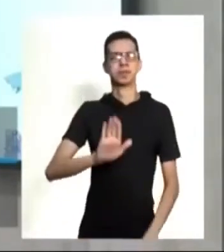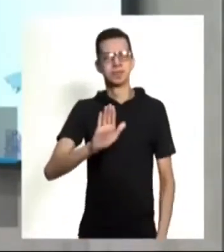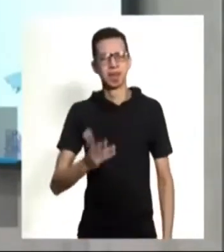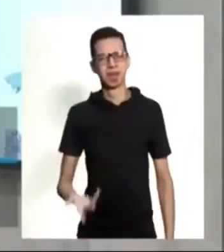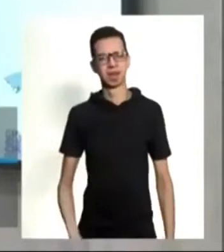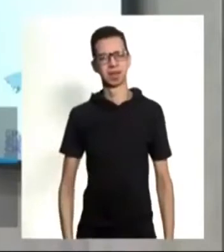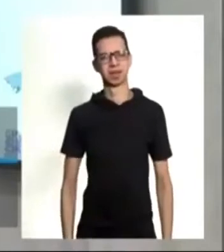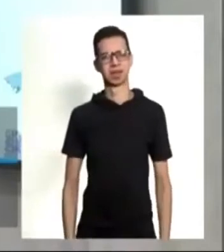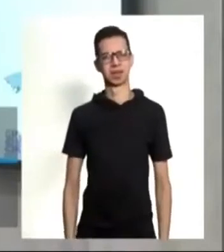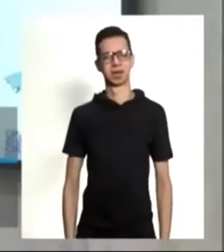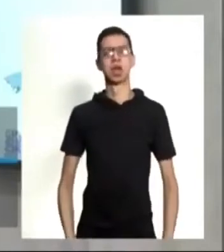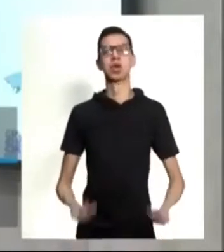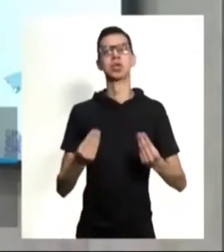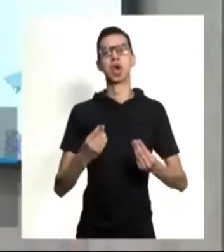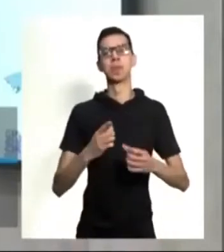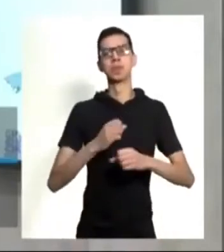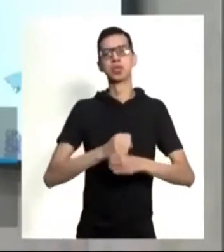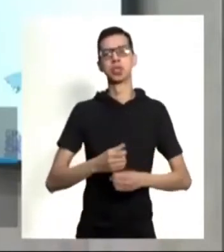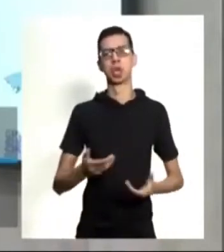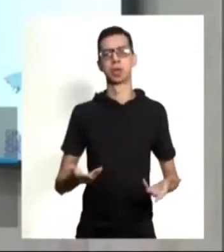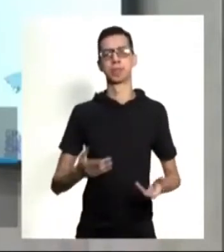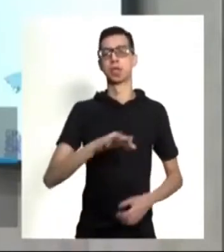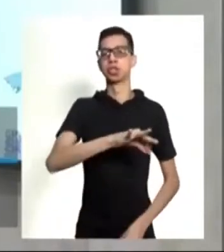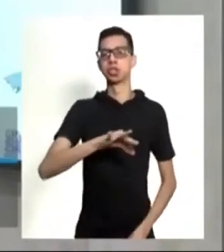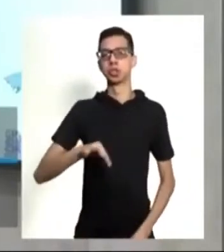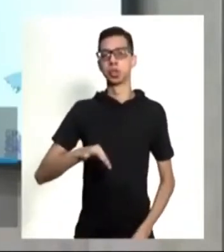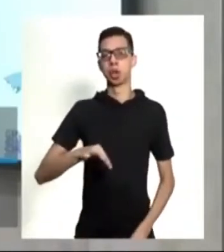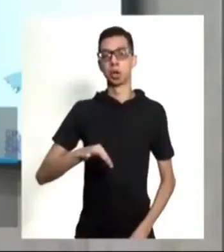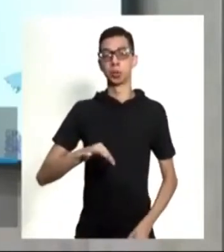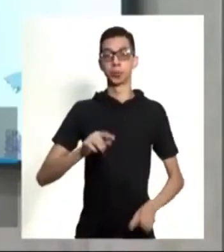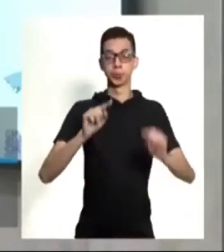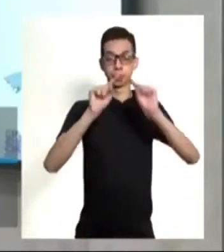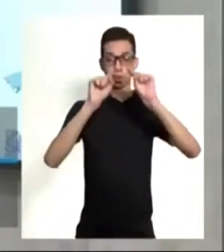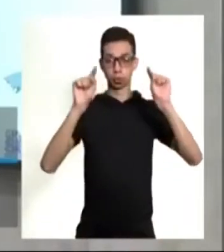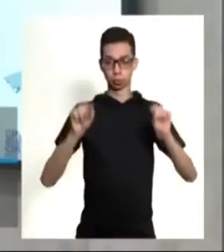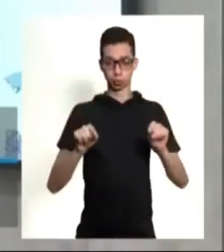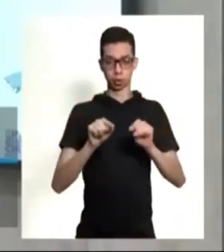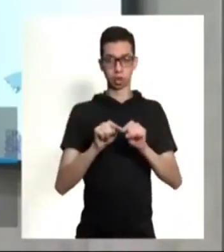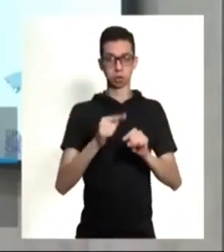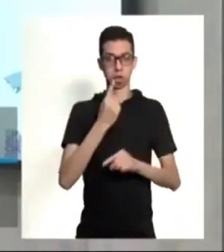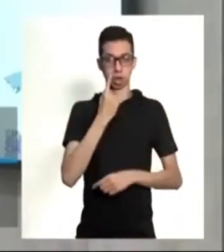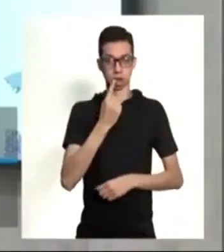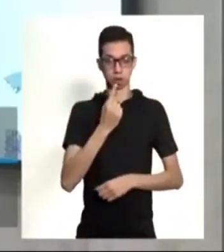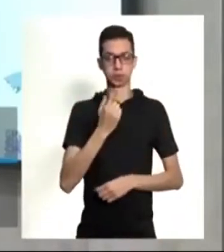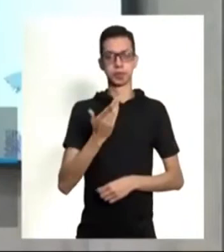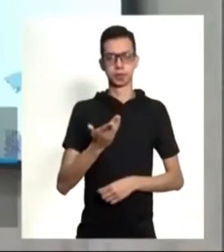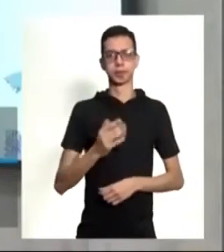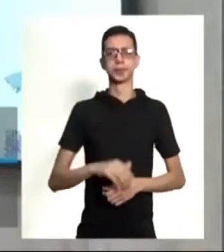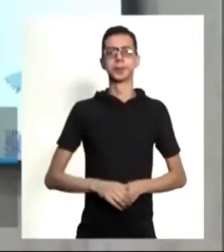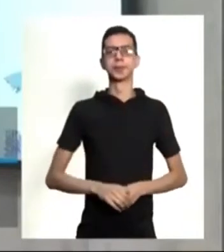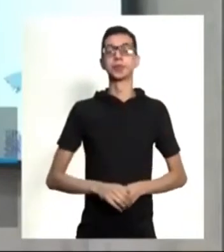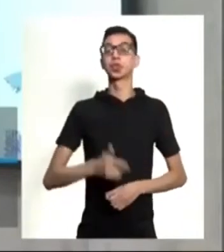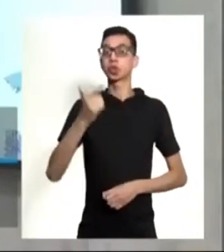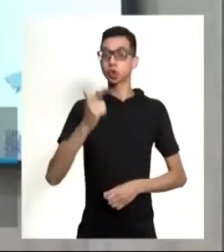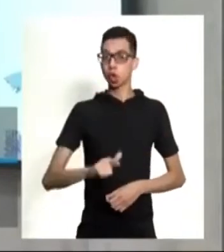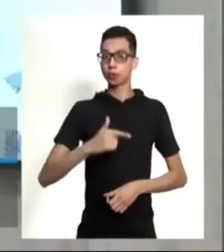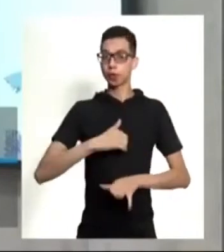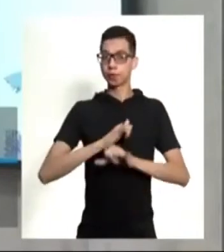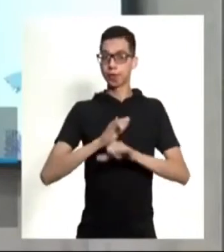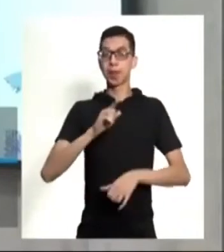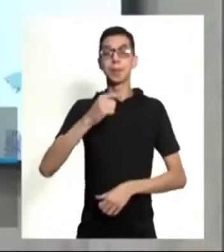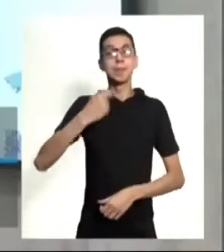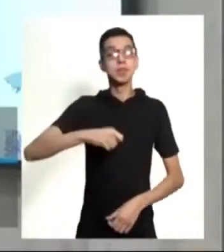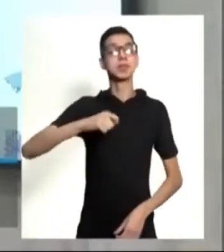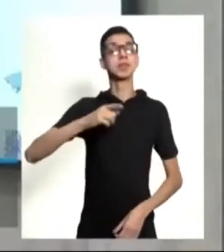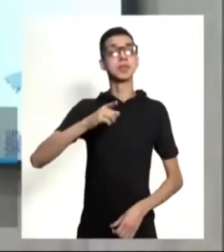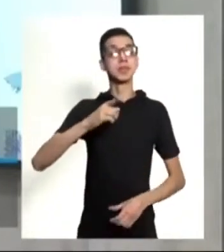Como é que se faz para calcular a diagonal de quadrado? A diagonal de quadrado, lado raiz de 2. De novo, você precisa se ouvir para